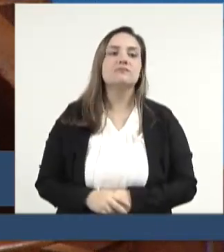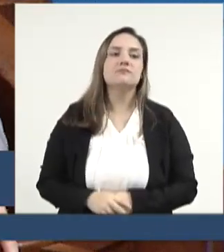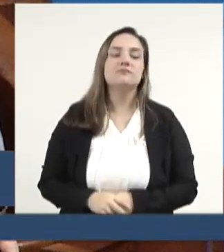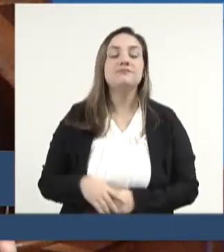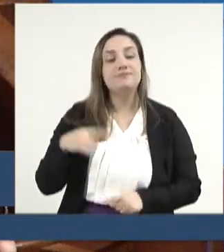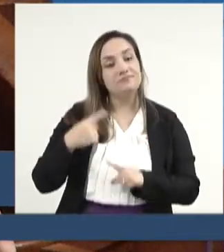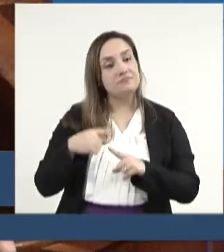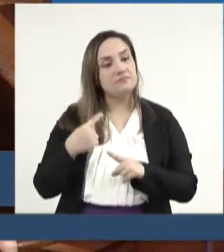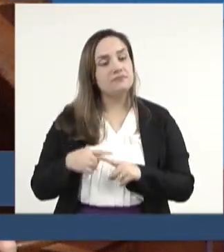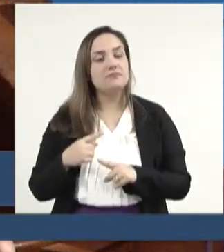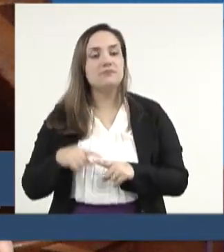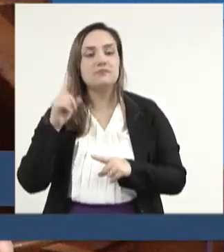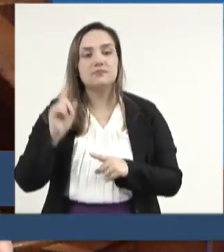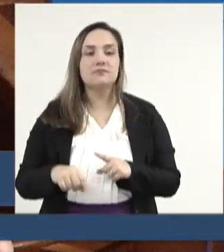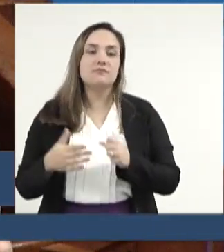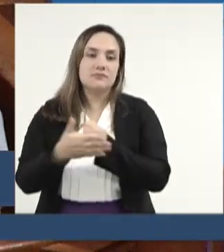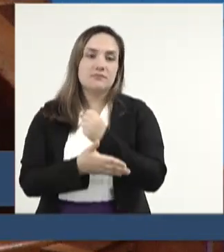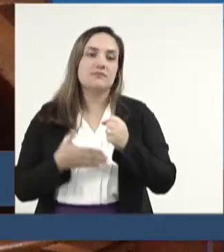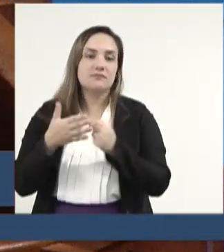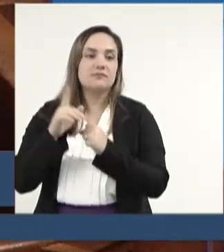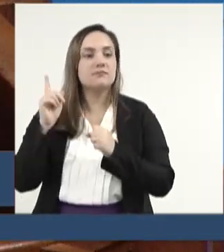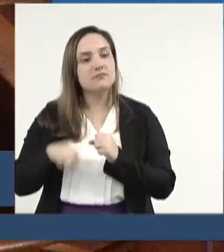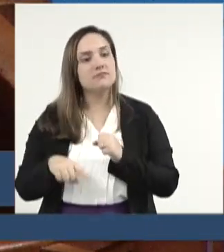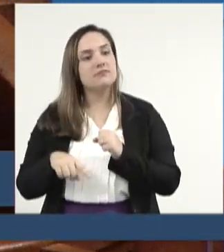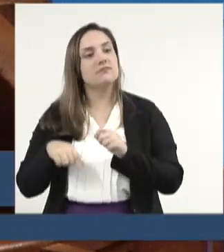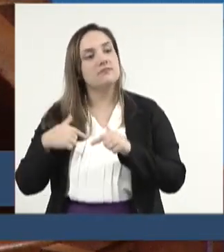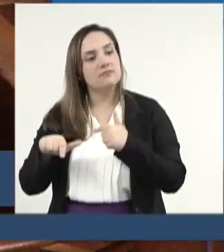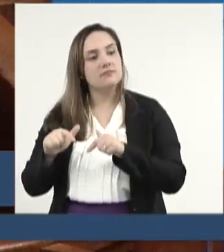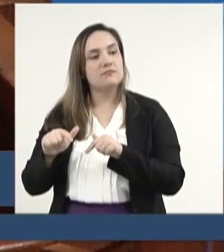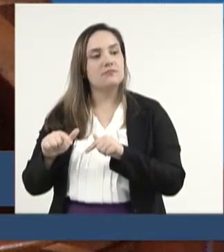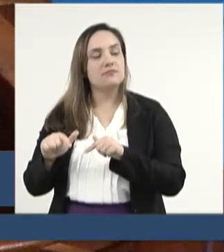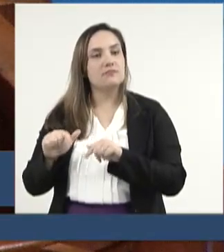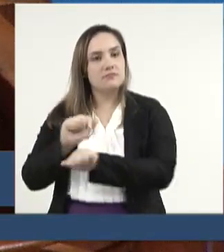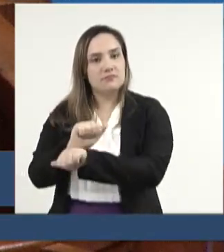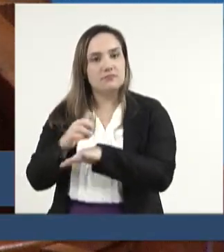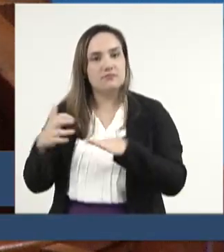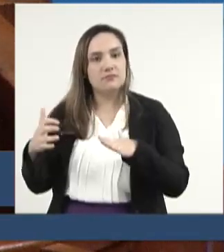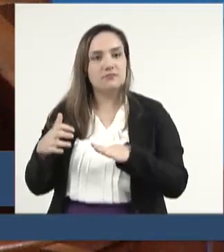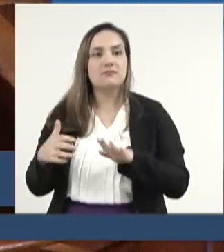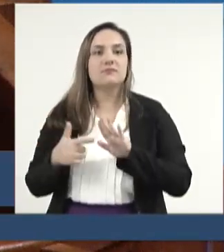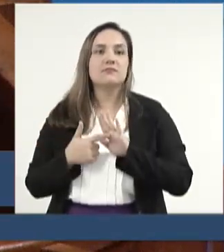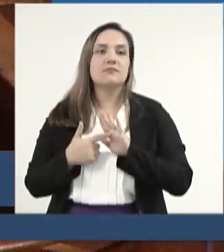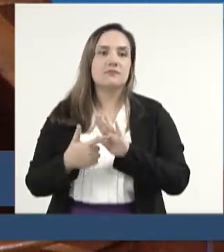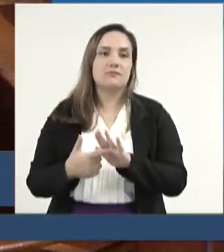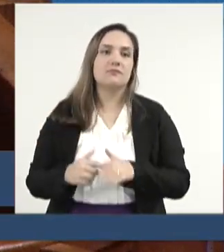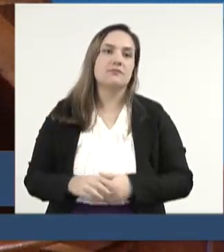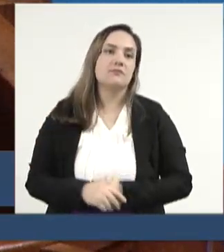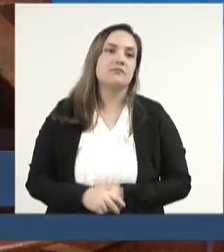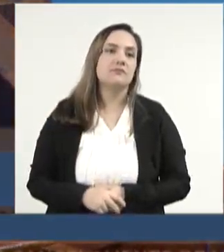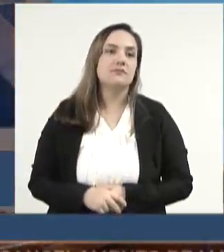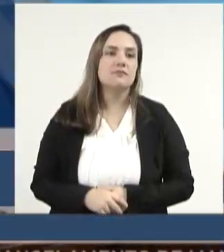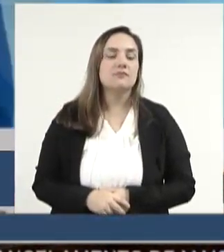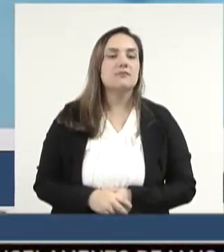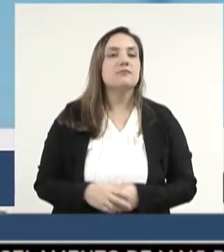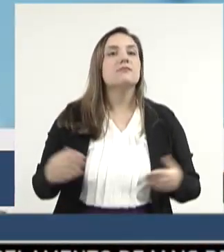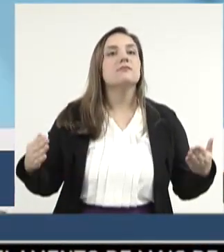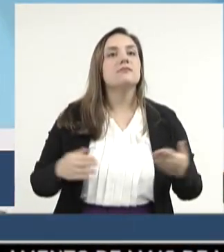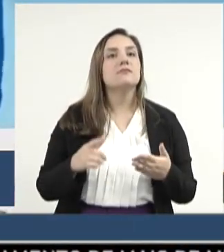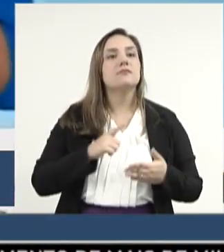dessa economia é a atividade agropecuária. Eu queria que a nossa equipe técnica aqui soltasse. Bassani, que segue na